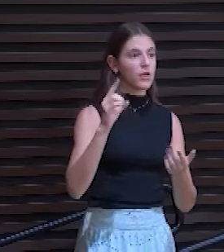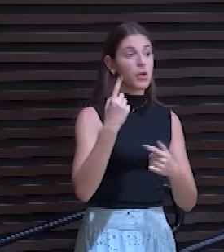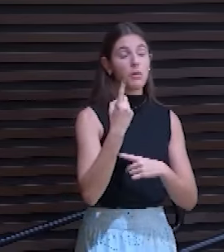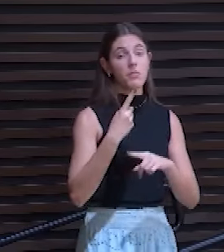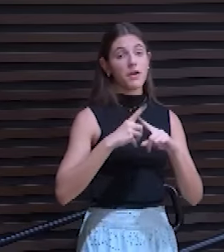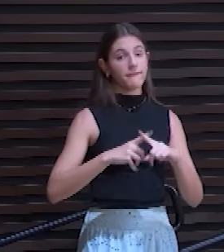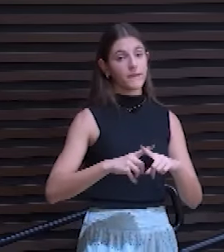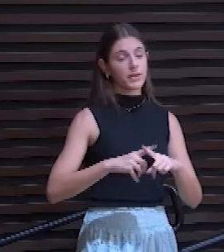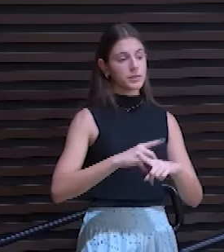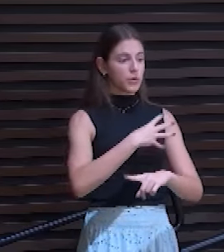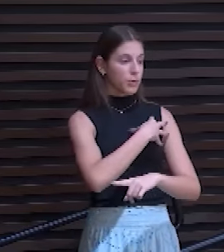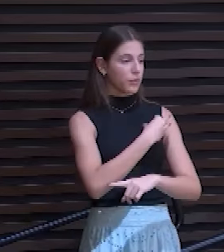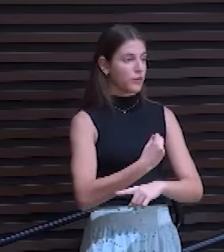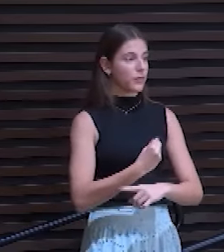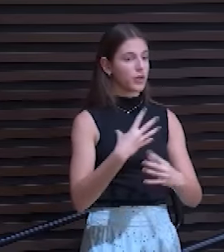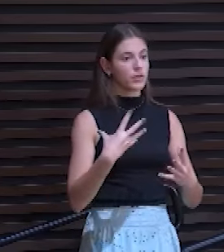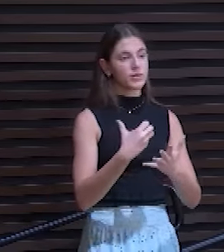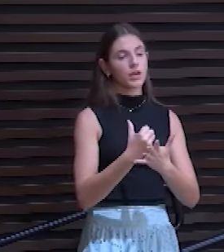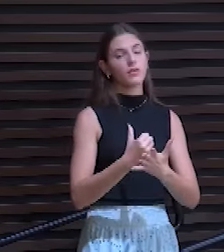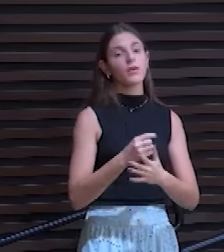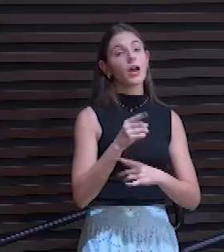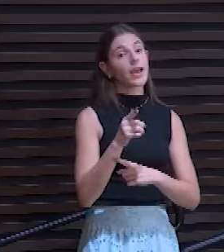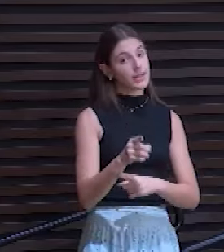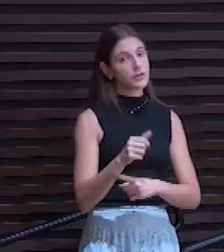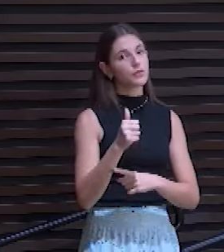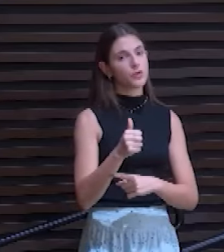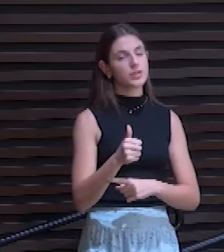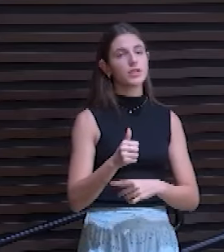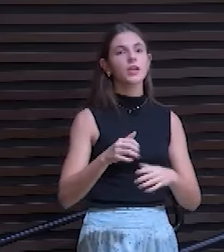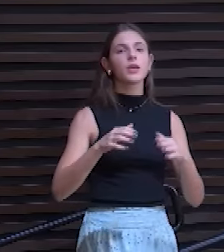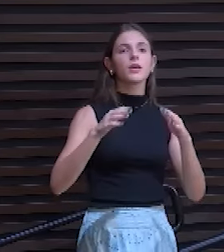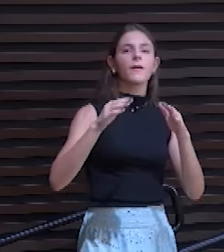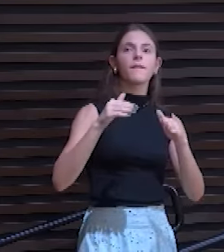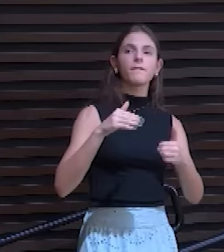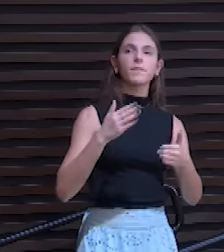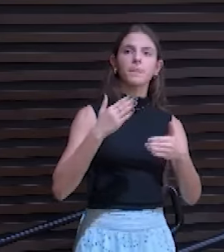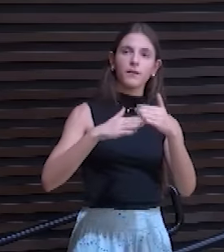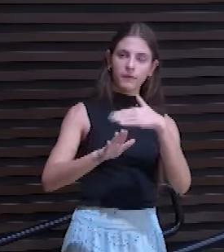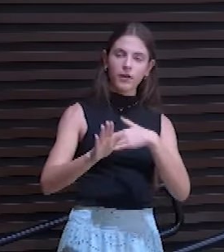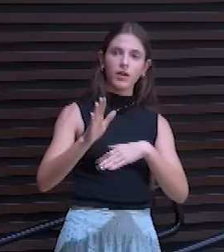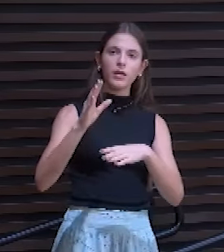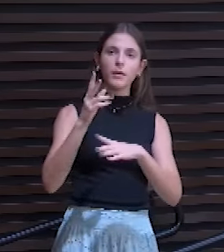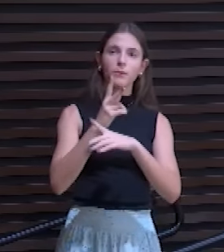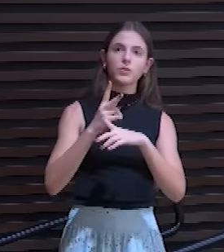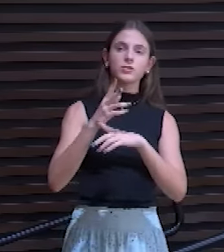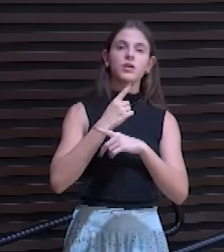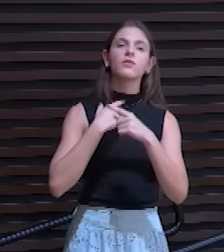sim o quê? Buscar a vontade de Deus. Criar filhos não se